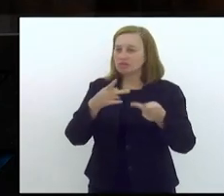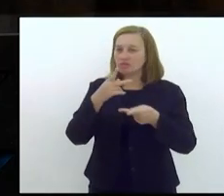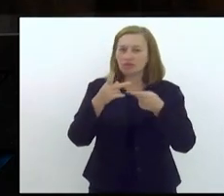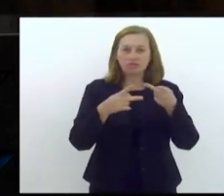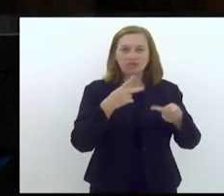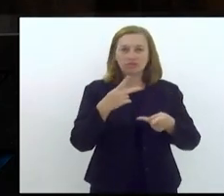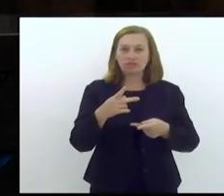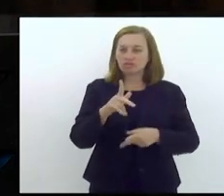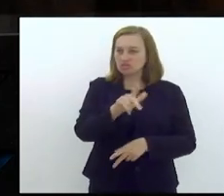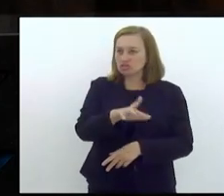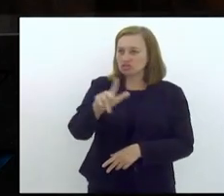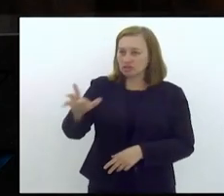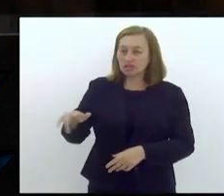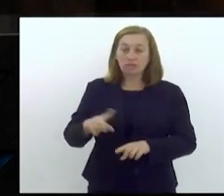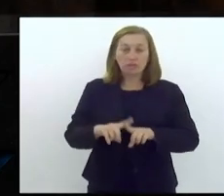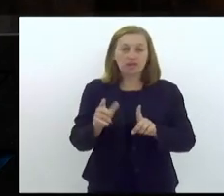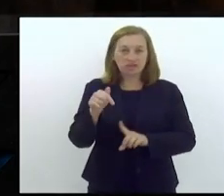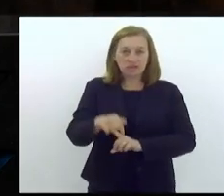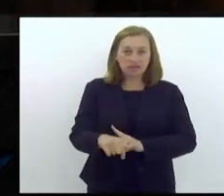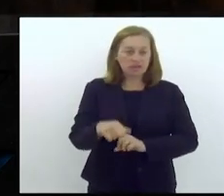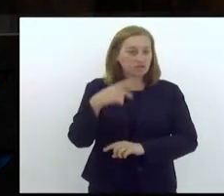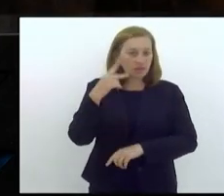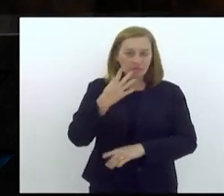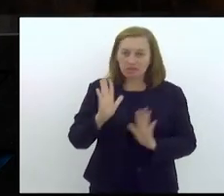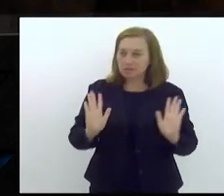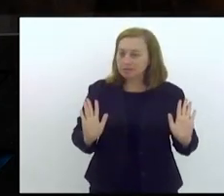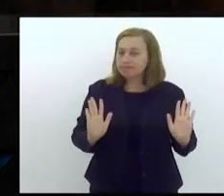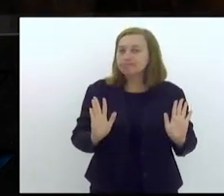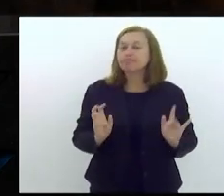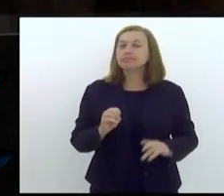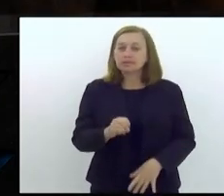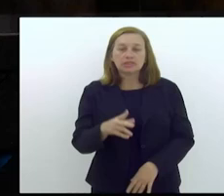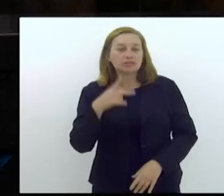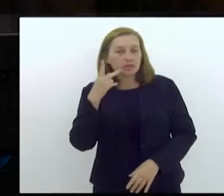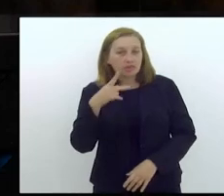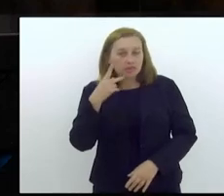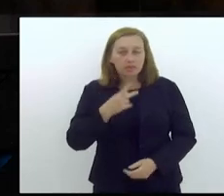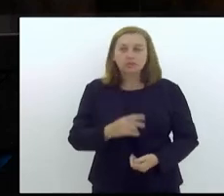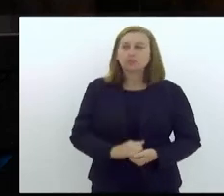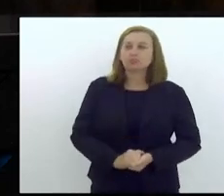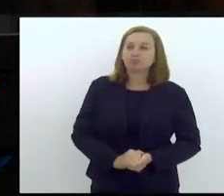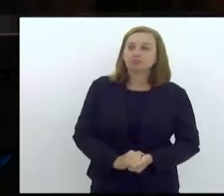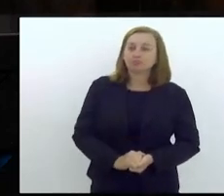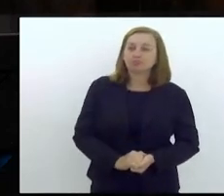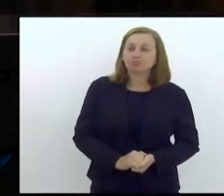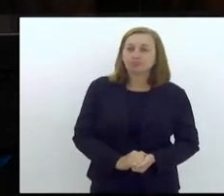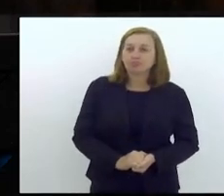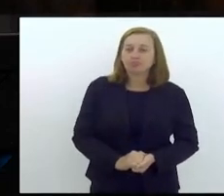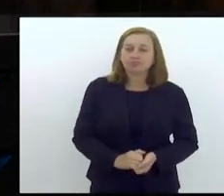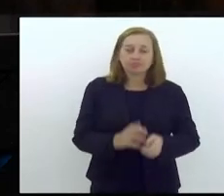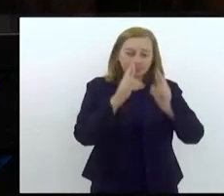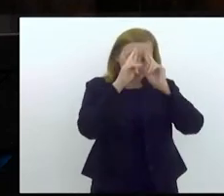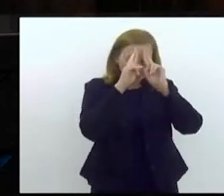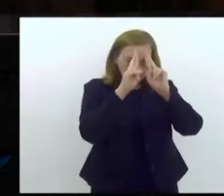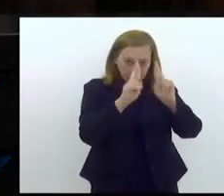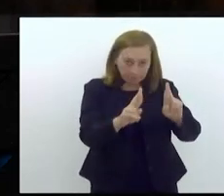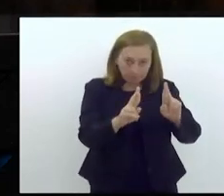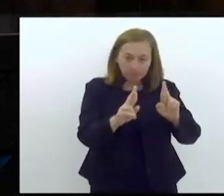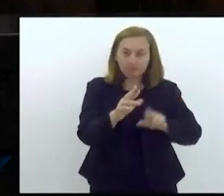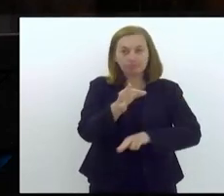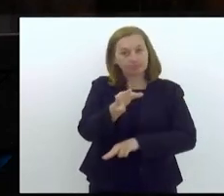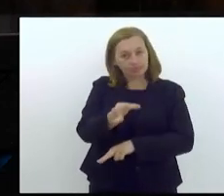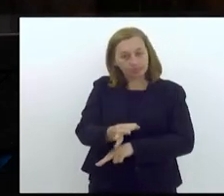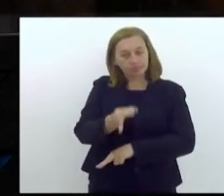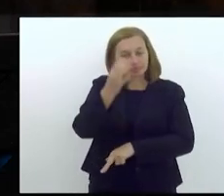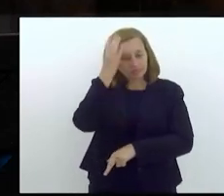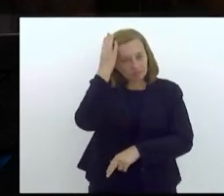mas isso aqui é Parlamento se é Parlamento com o respeito devido